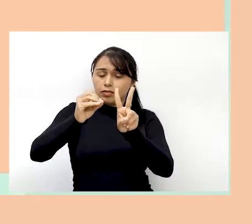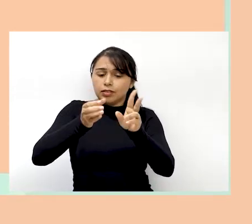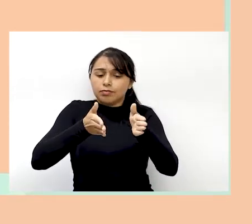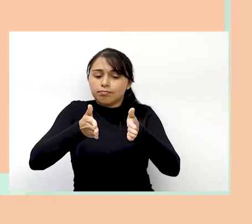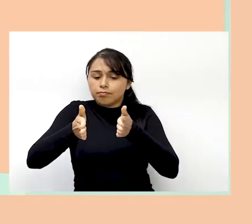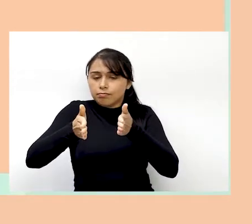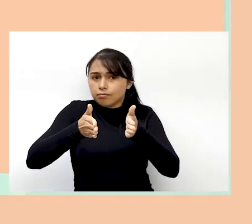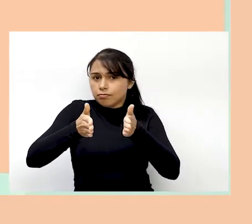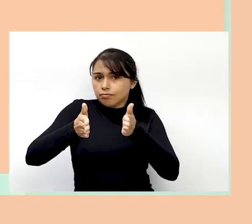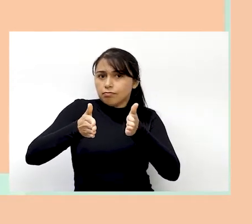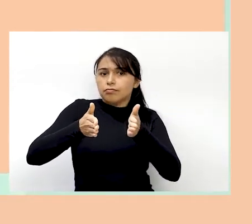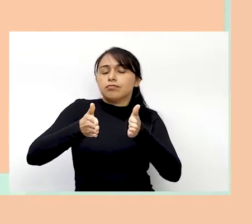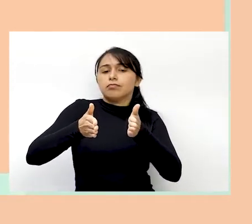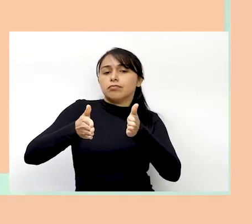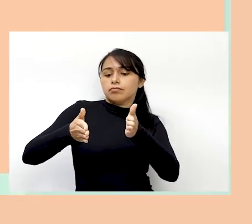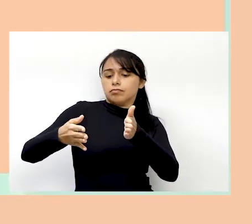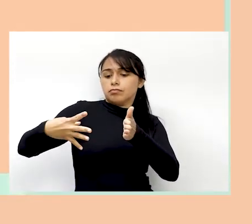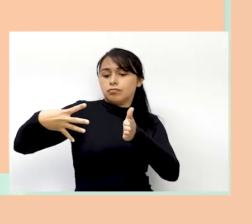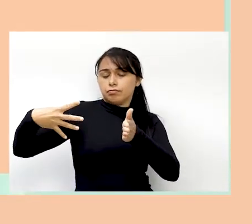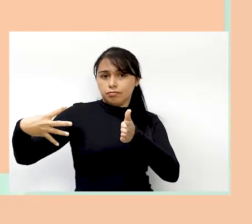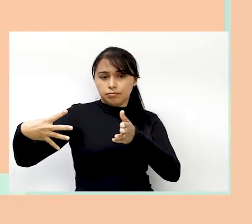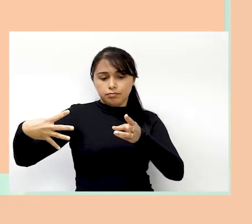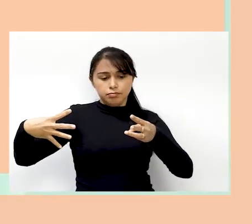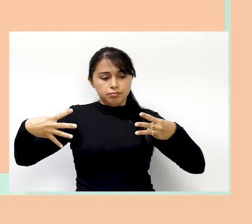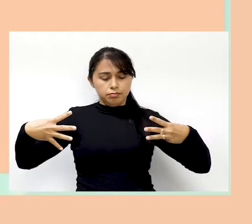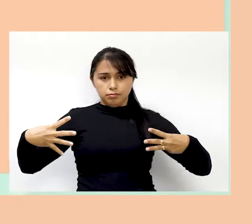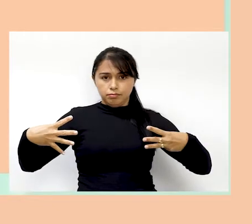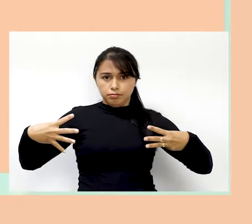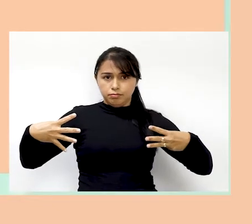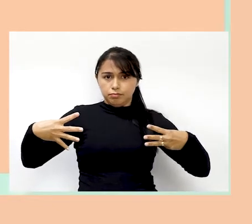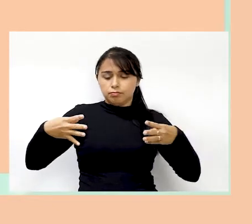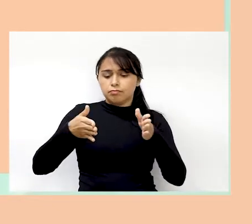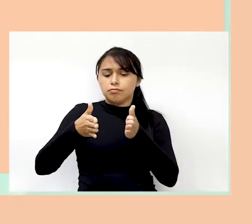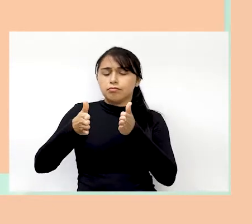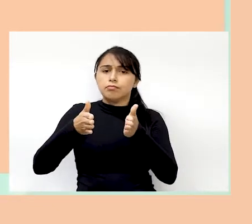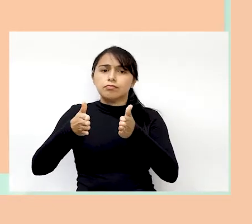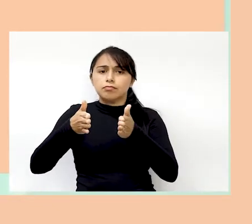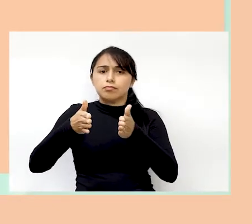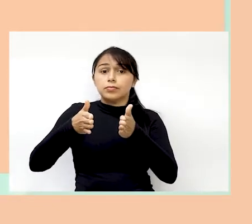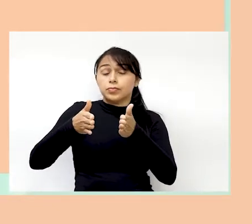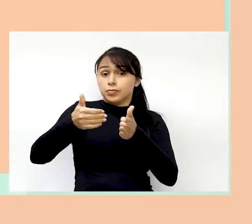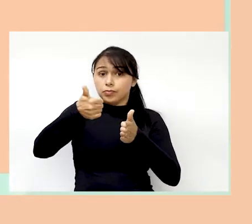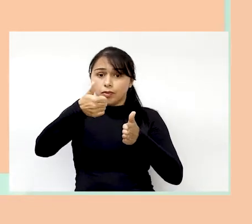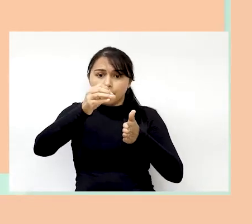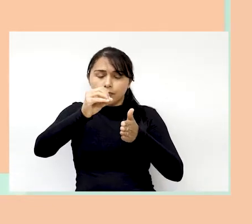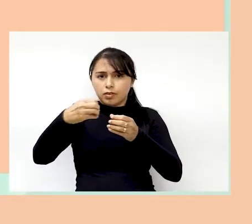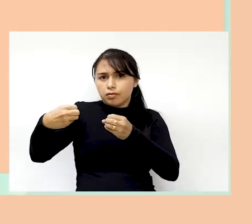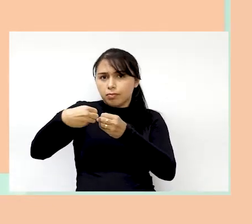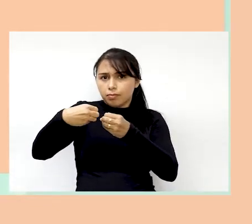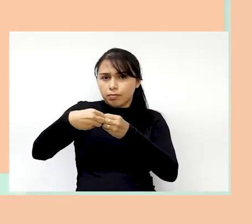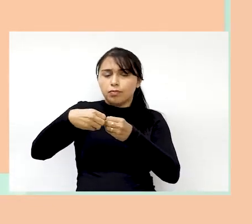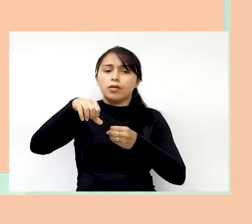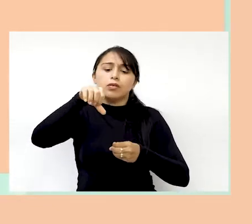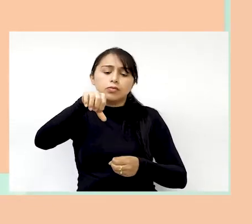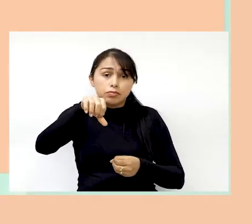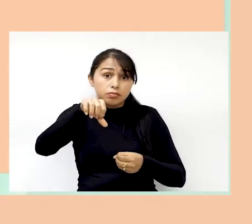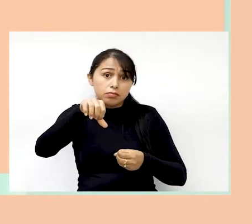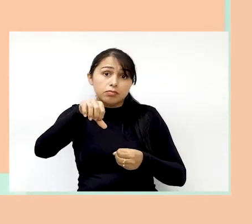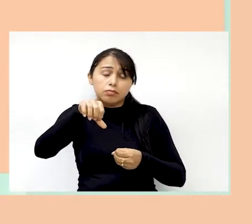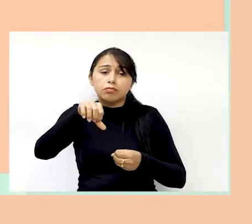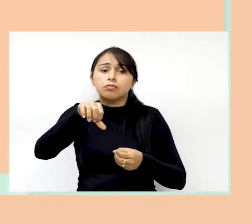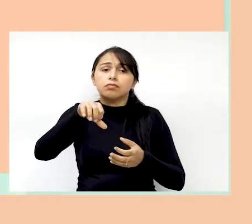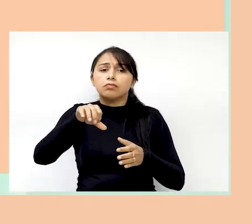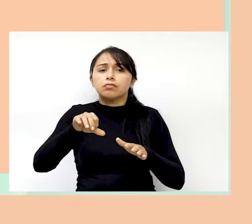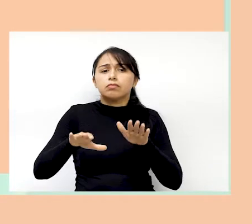10, ela vai ser um número aí, né, entre 3 e 4. Como está muito próximo do 9, a gente pode dizer aqui que ela pode ser